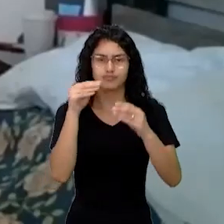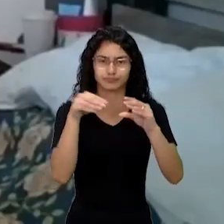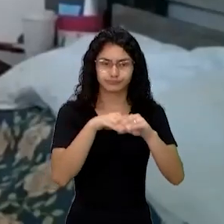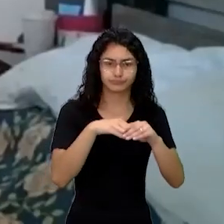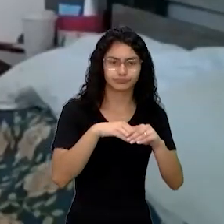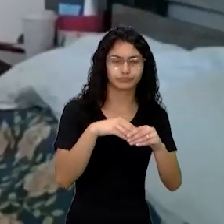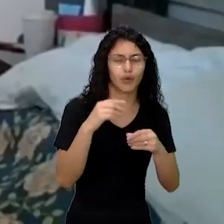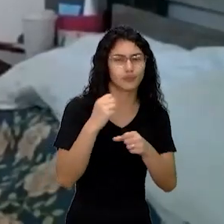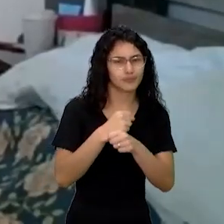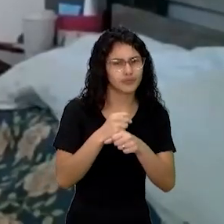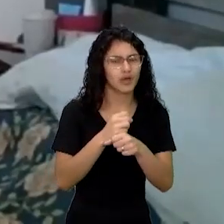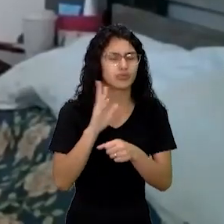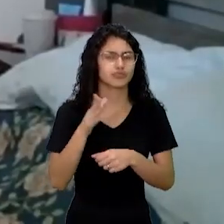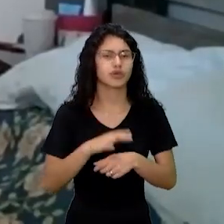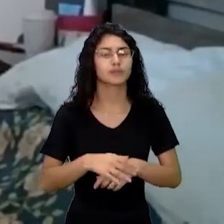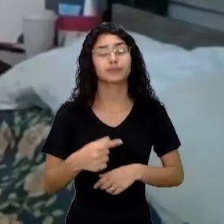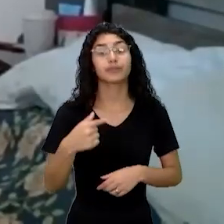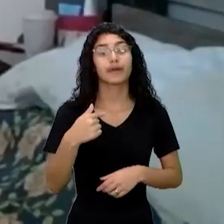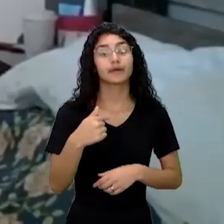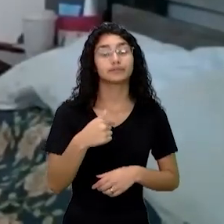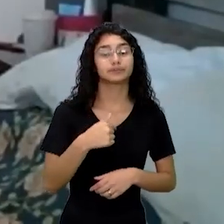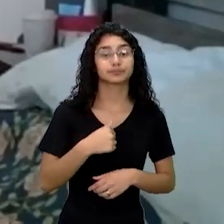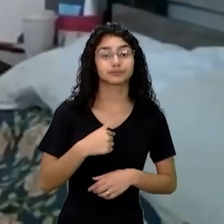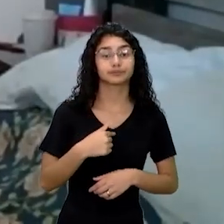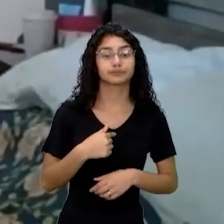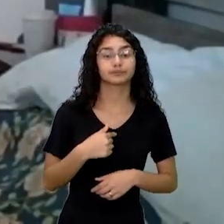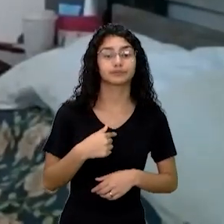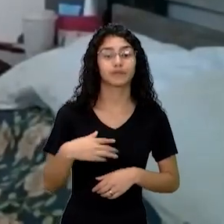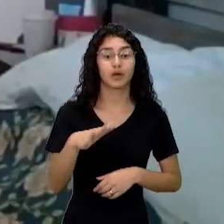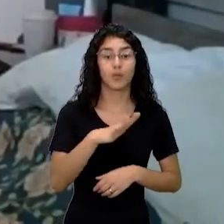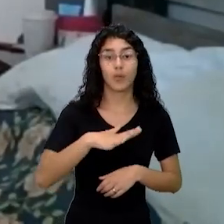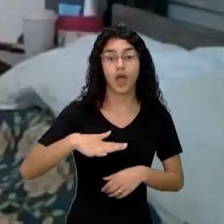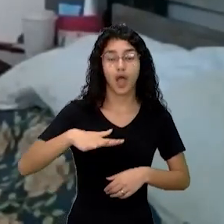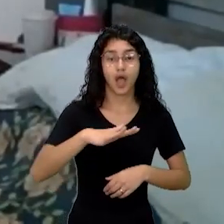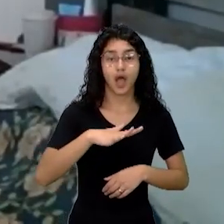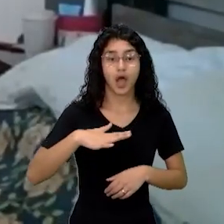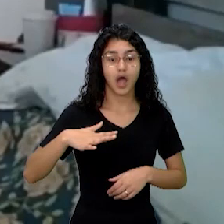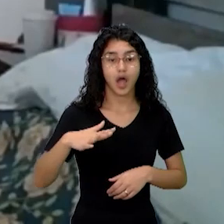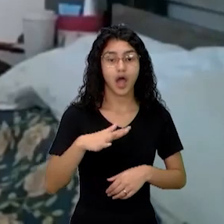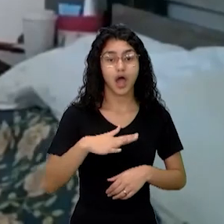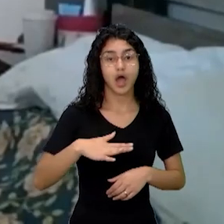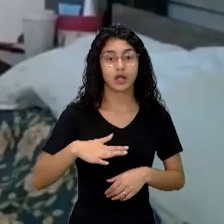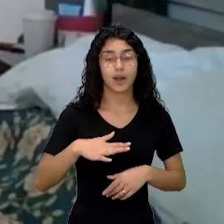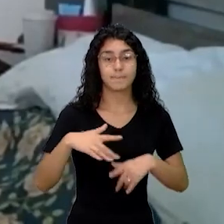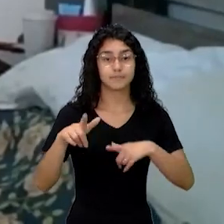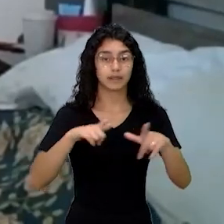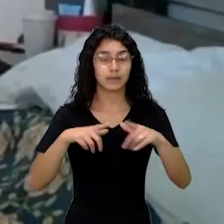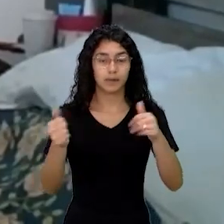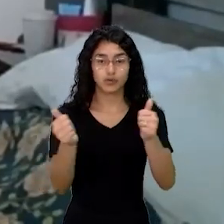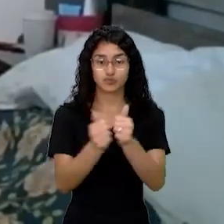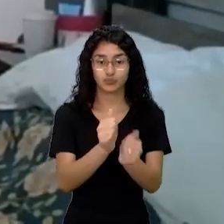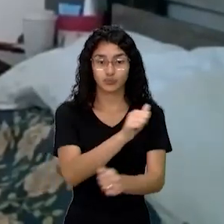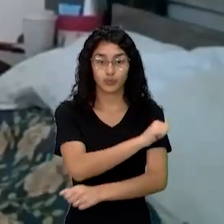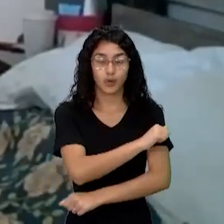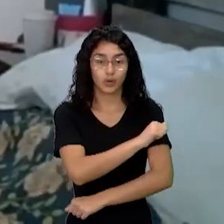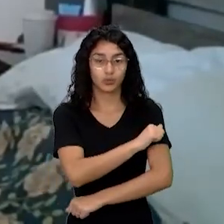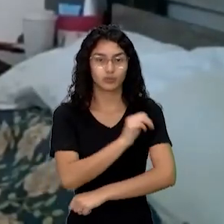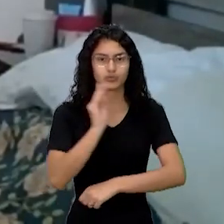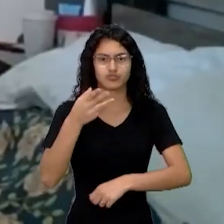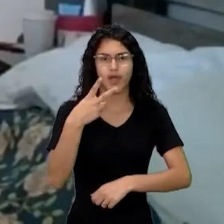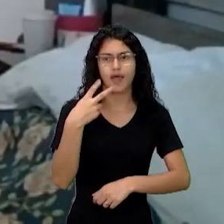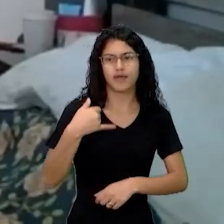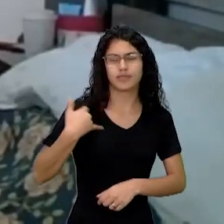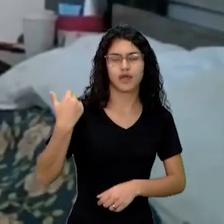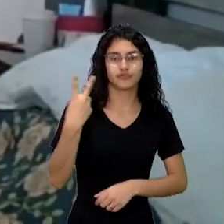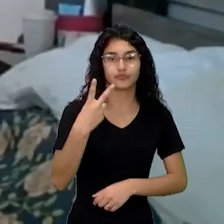magistério. E eu parti para a área acadêmica, né, para trabalhar com os alunos já com 29 anos, né?